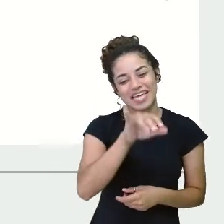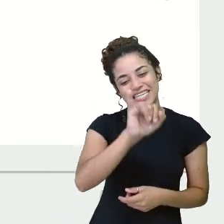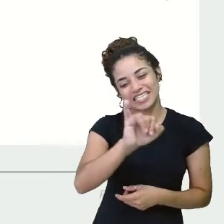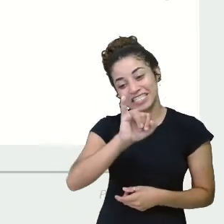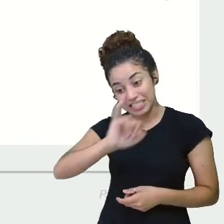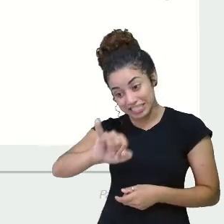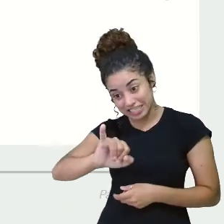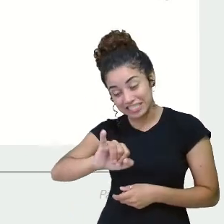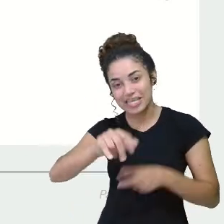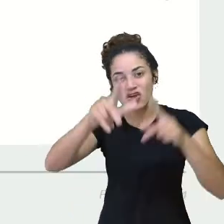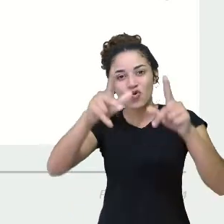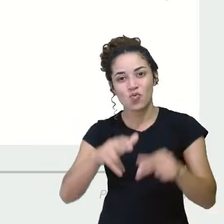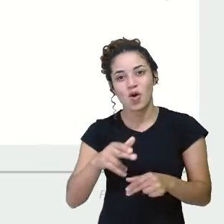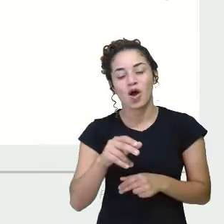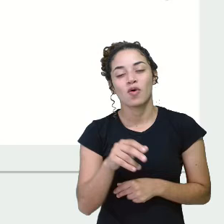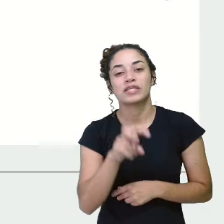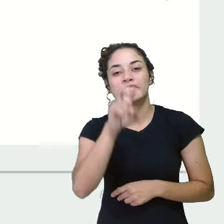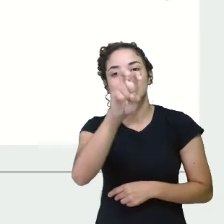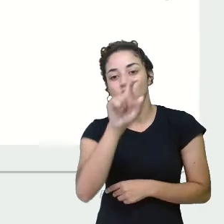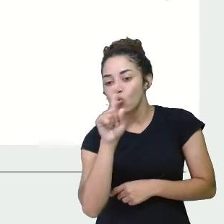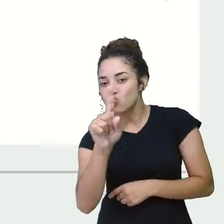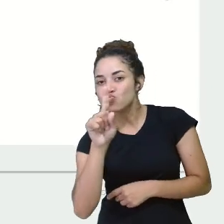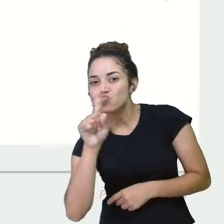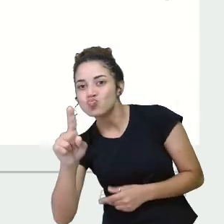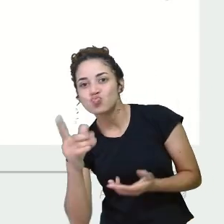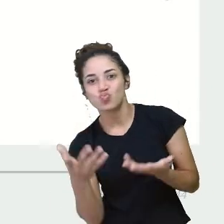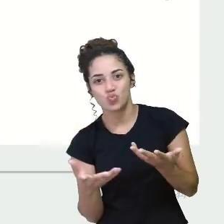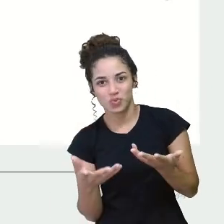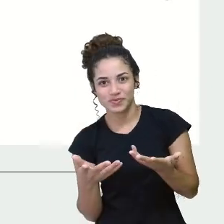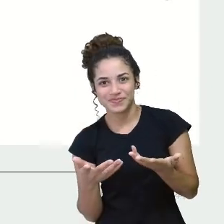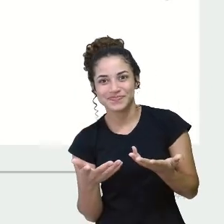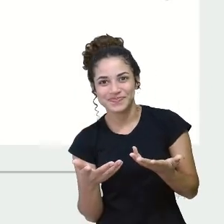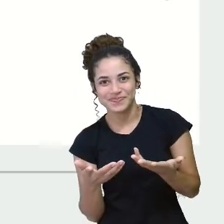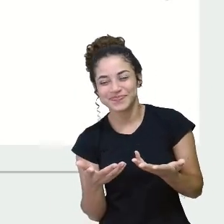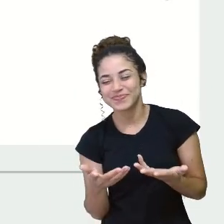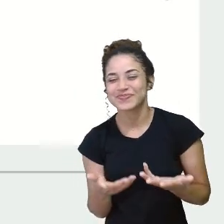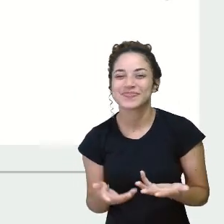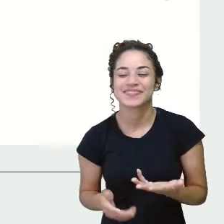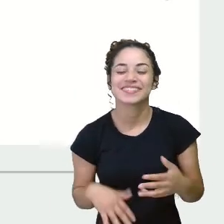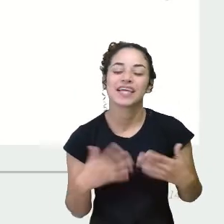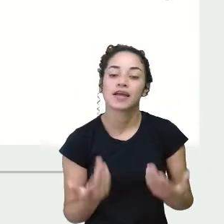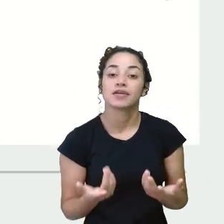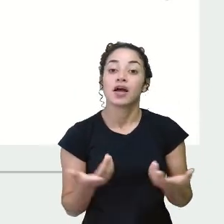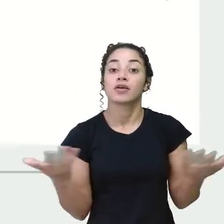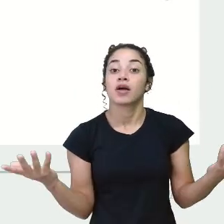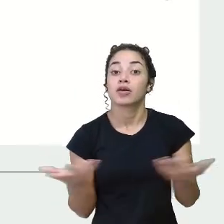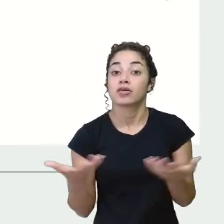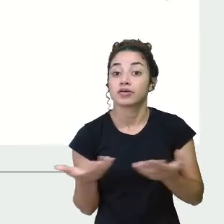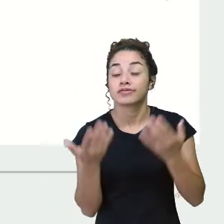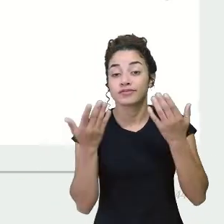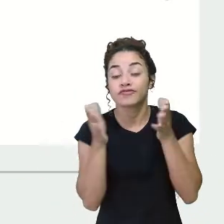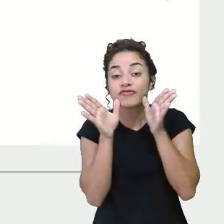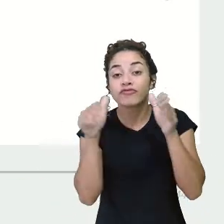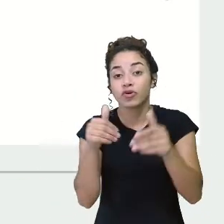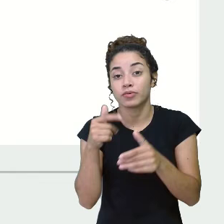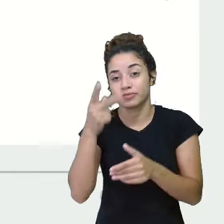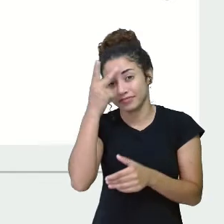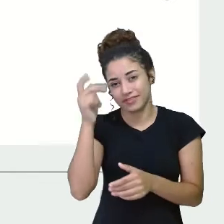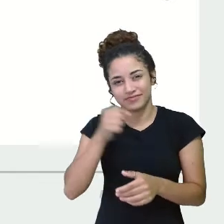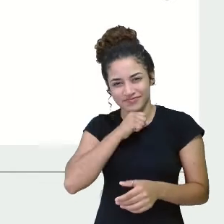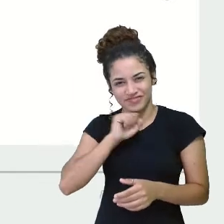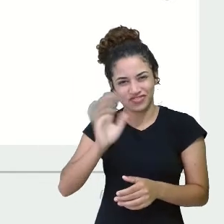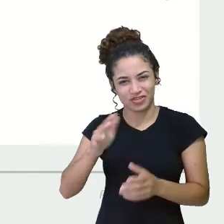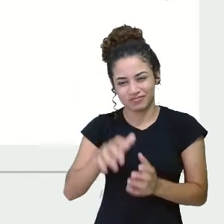I's. Explicou o Visconde e, dirigindo-se aos velhinhos, vamos lá. Formem o número